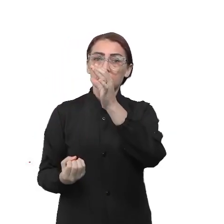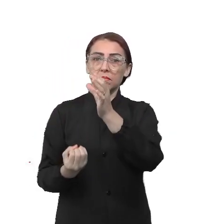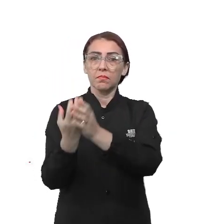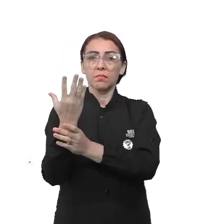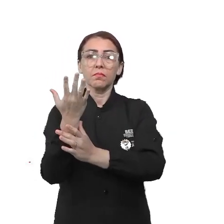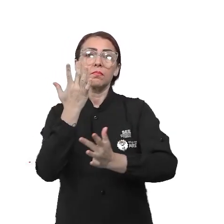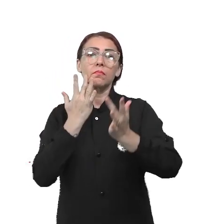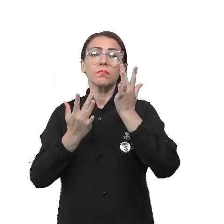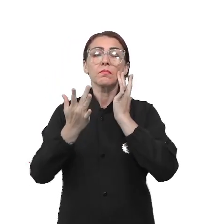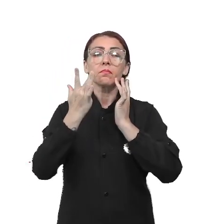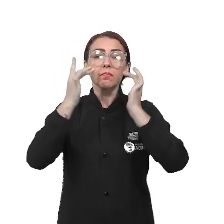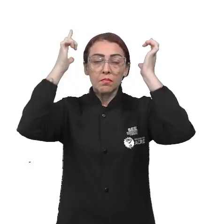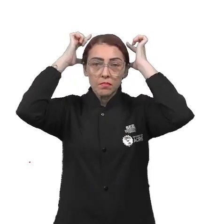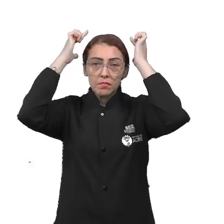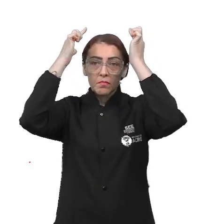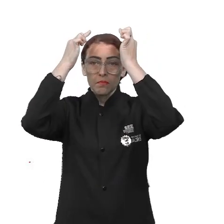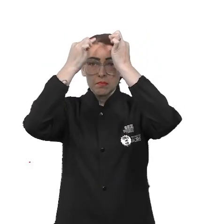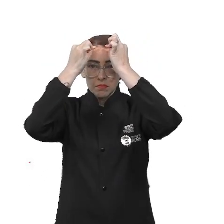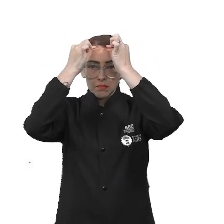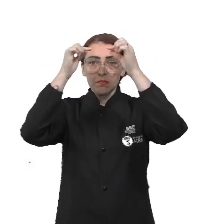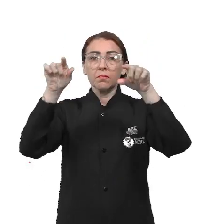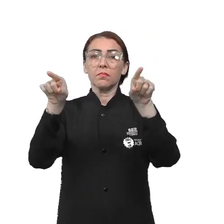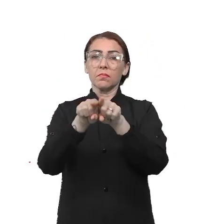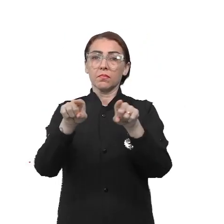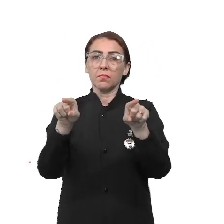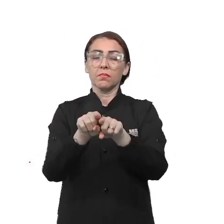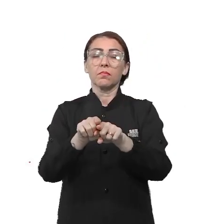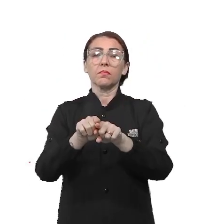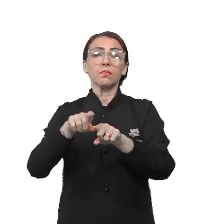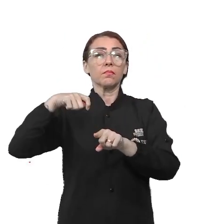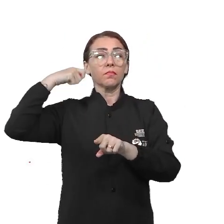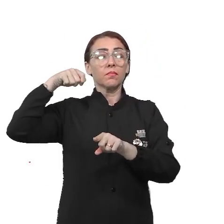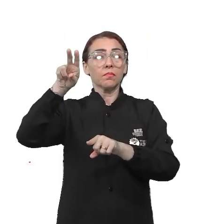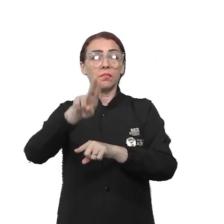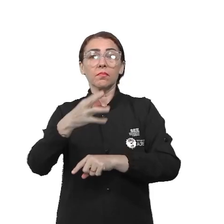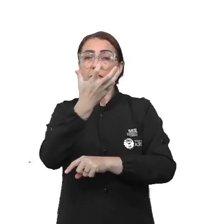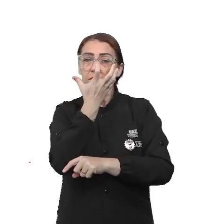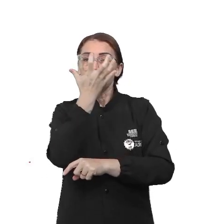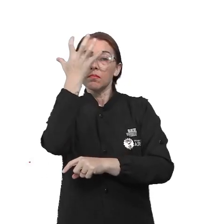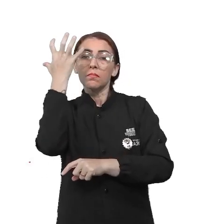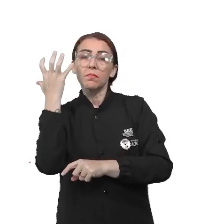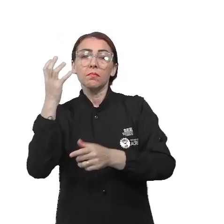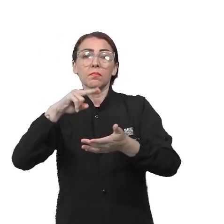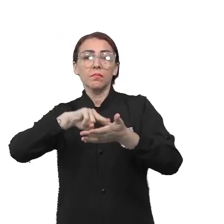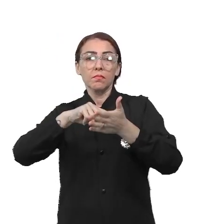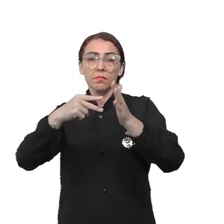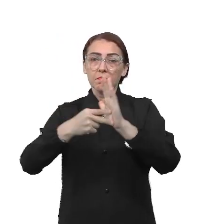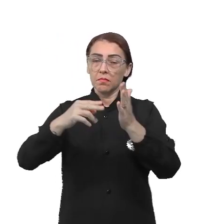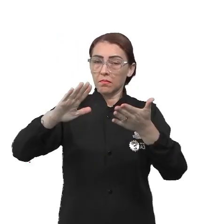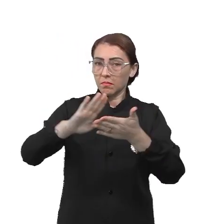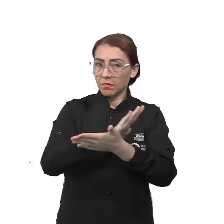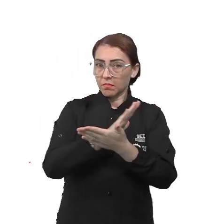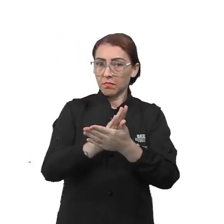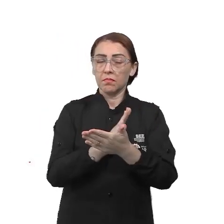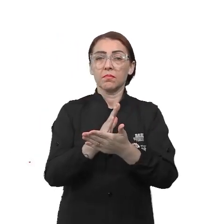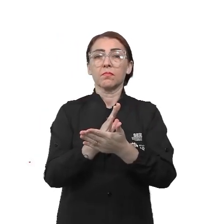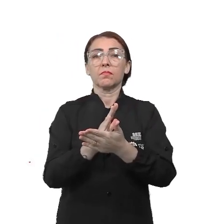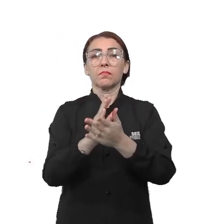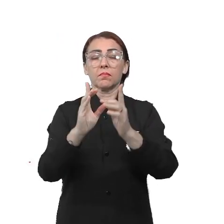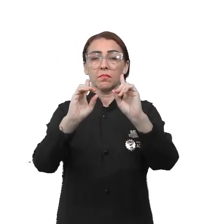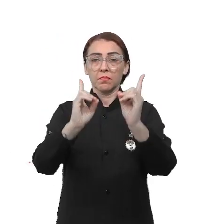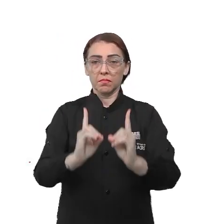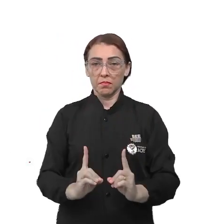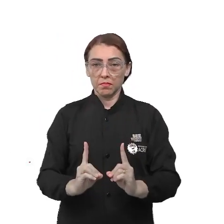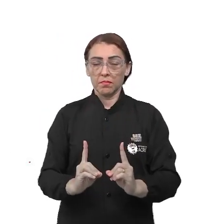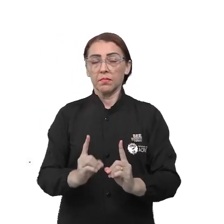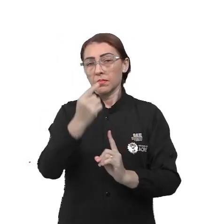do teatro greco-romano, no qual os artistas usavam máscaras, simbolizando determinadas figuras e deuses.